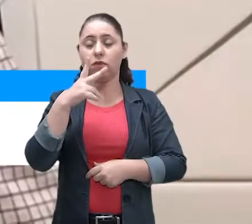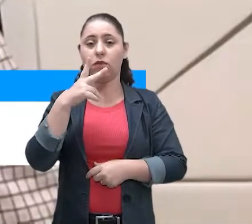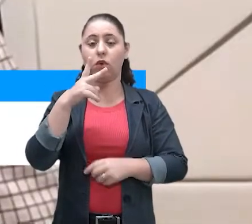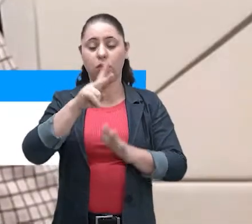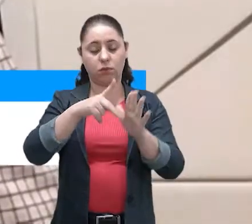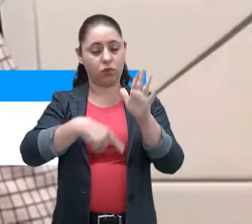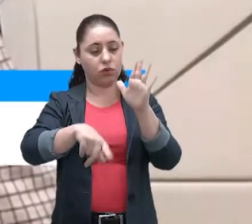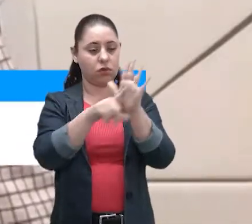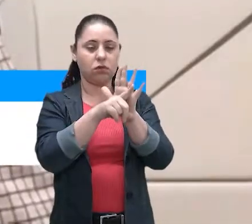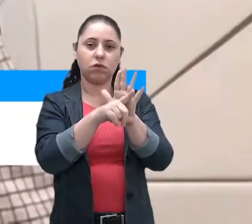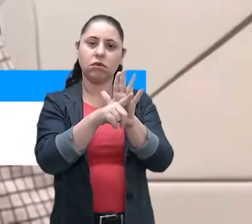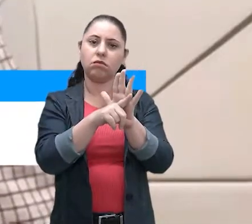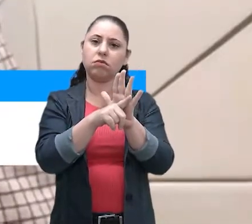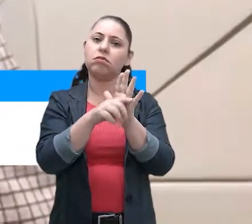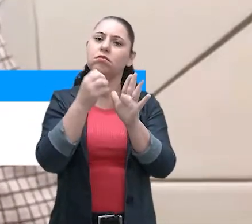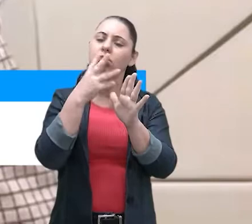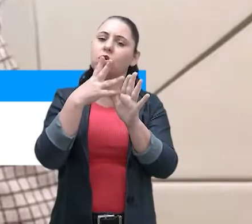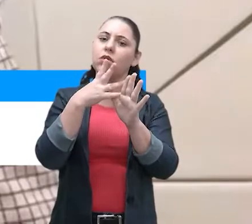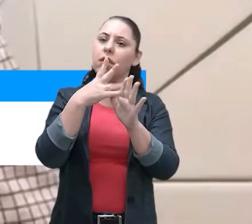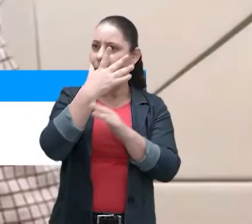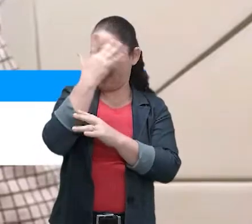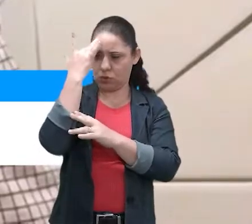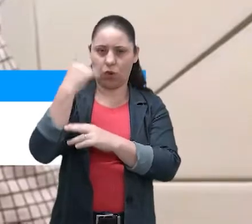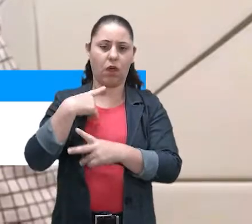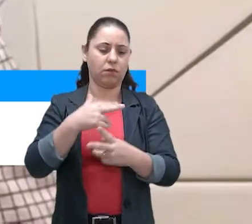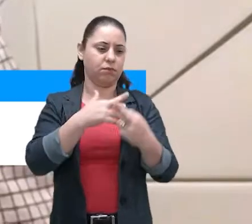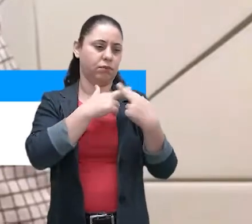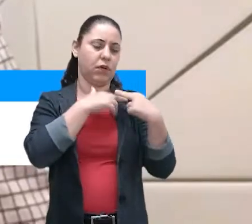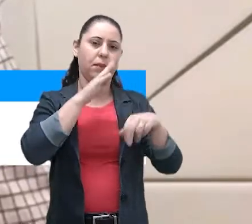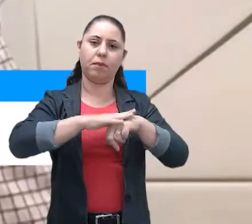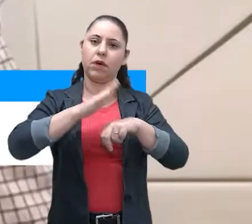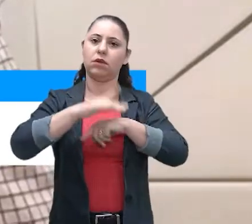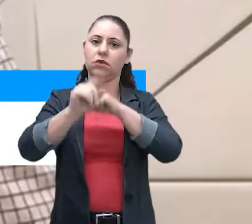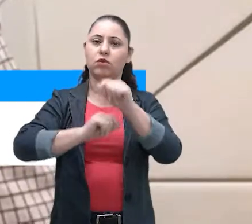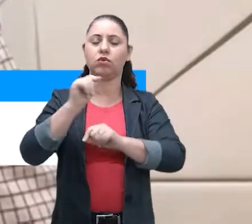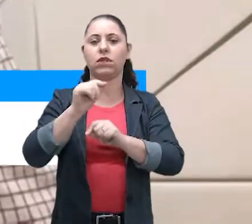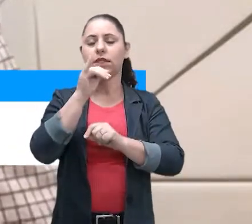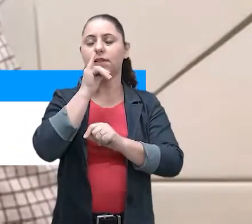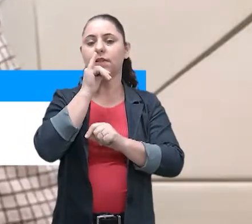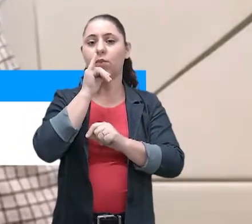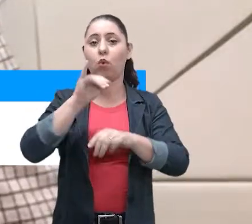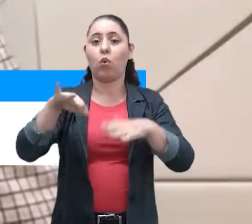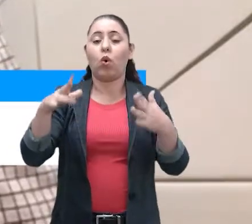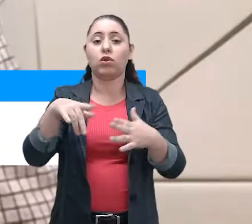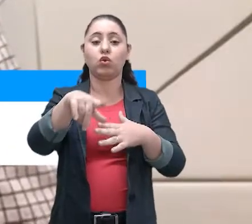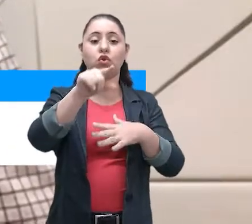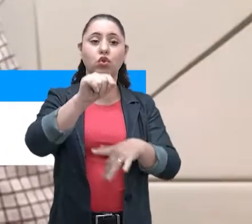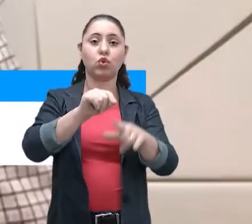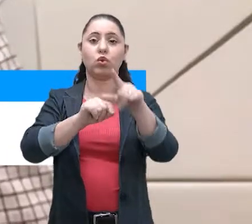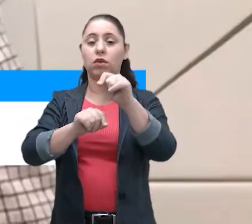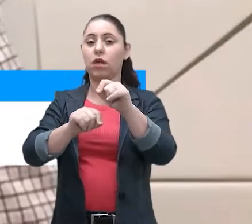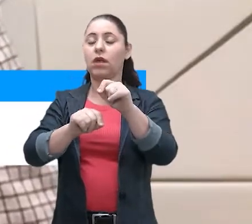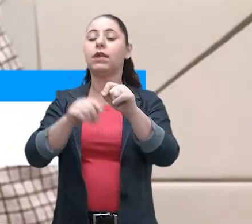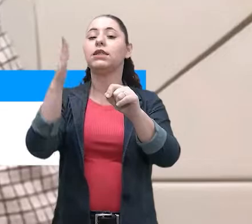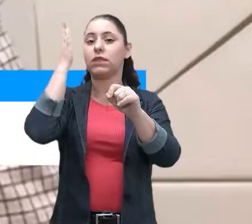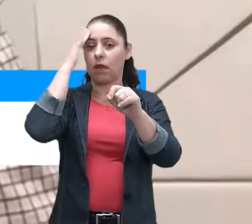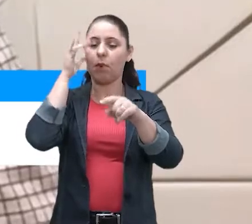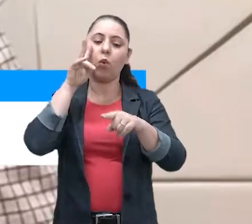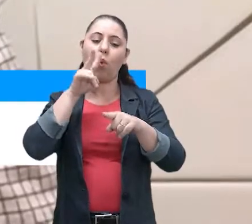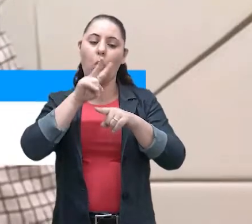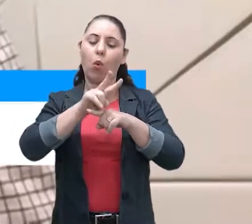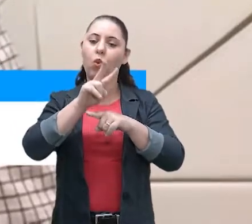o projeto de lei em si, para que as pessoas venham se responsabilizar mais ainda, né? Venham tomar os